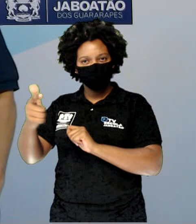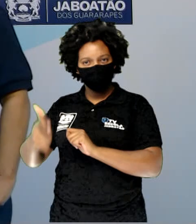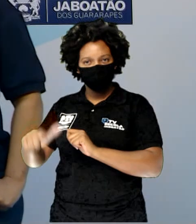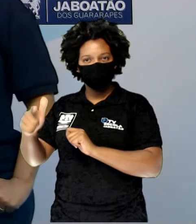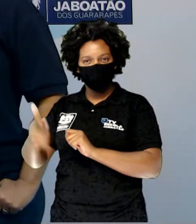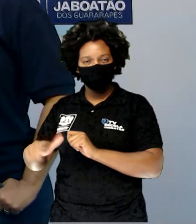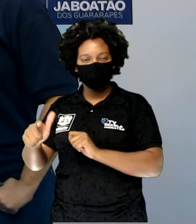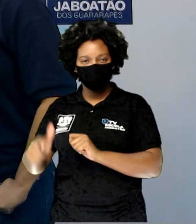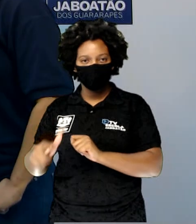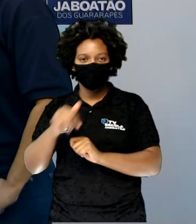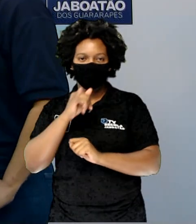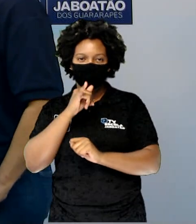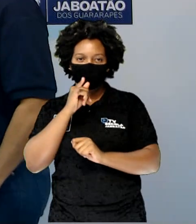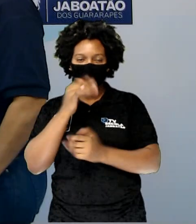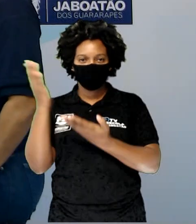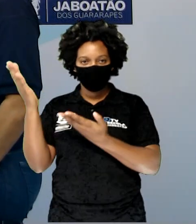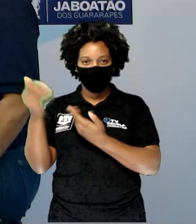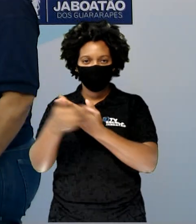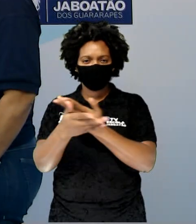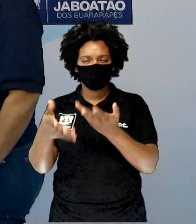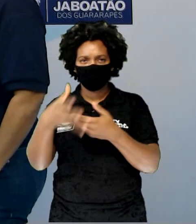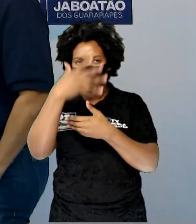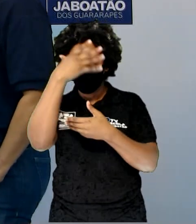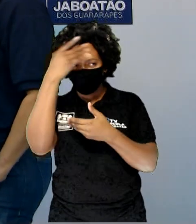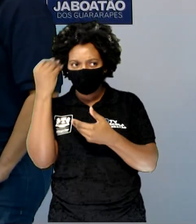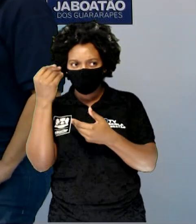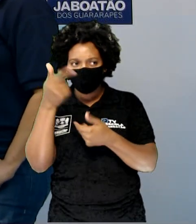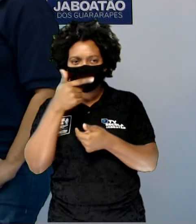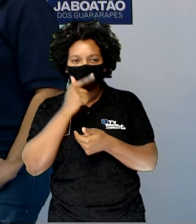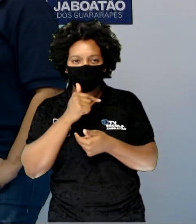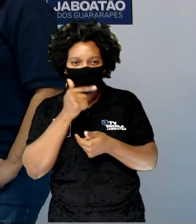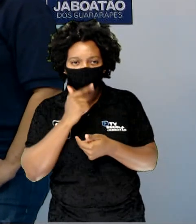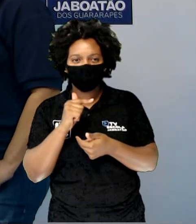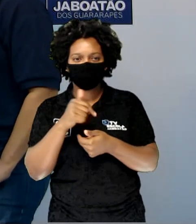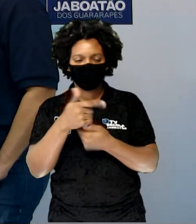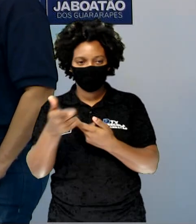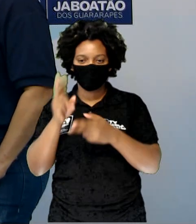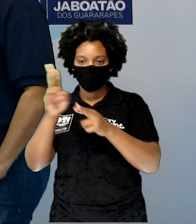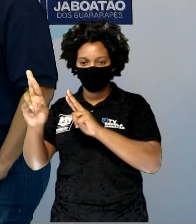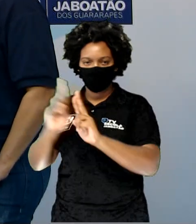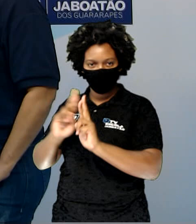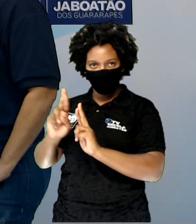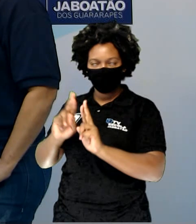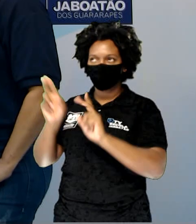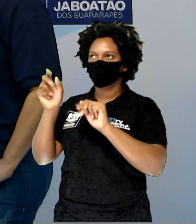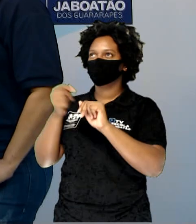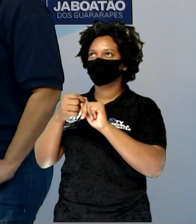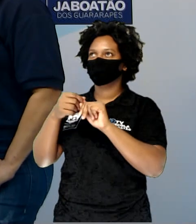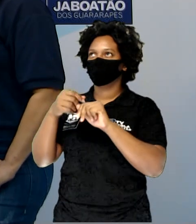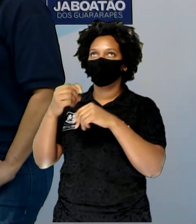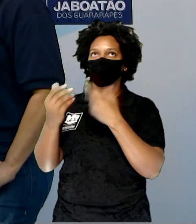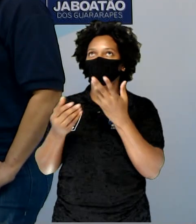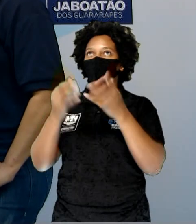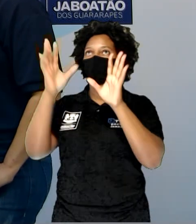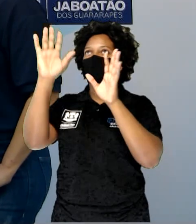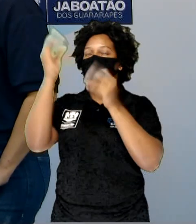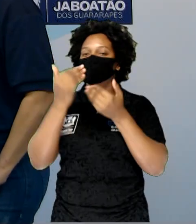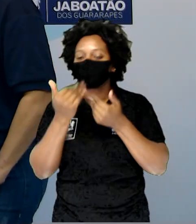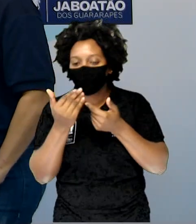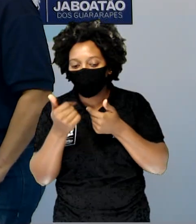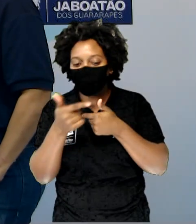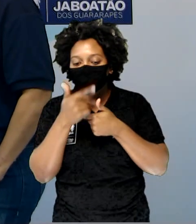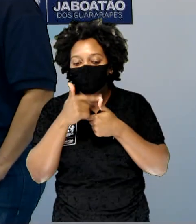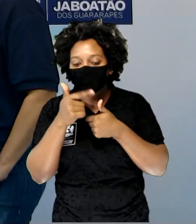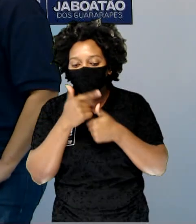aí, ó. Tem um exemplo. Fosmicê esqueceram o queijo. Então, Fosmicê respondeu de longe do céu. Come o queijo, caboclo. Come